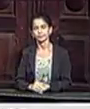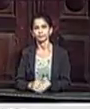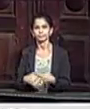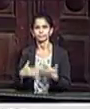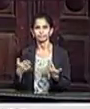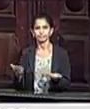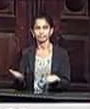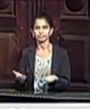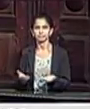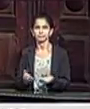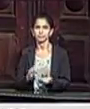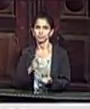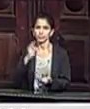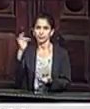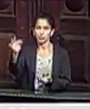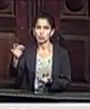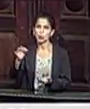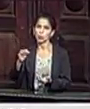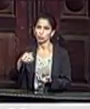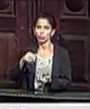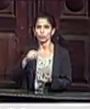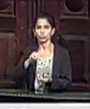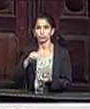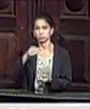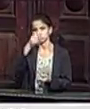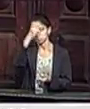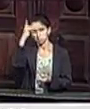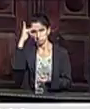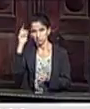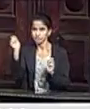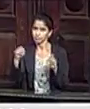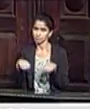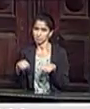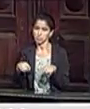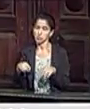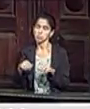quiçá de Nova Friburgo, que dispõe